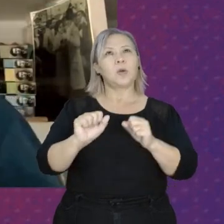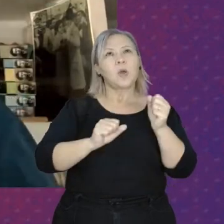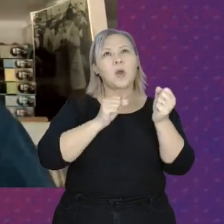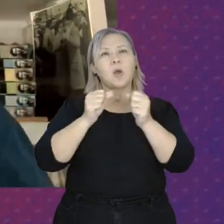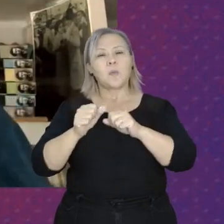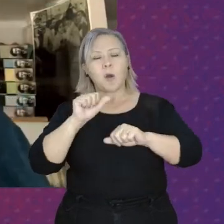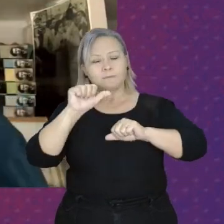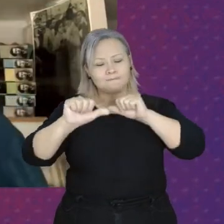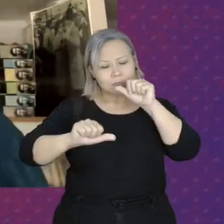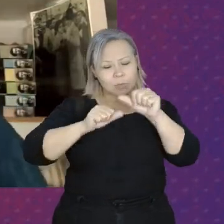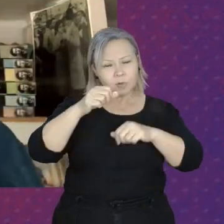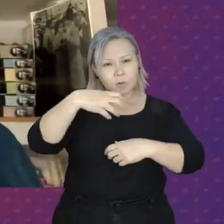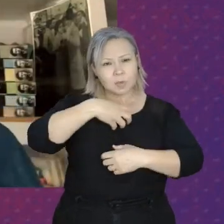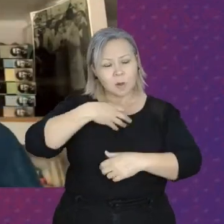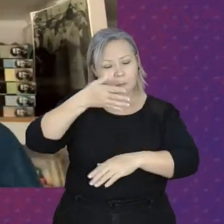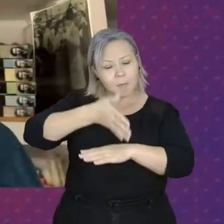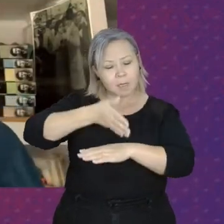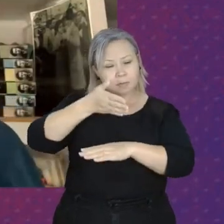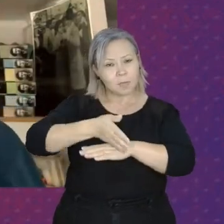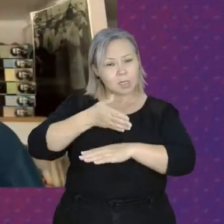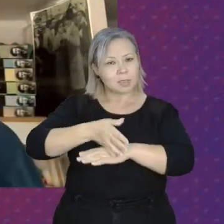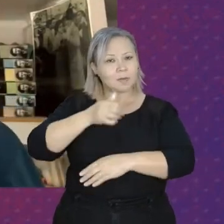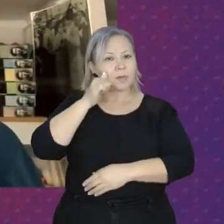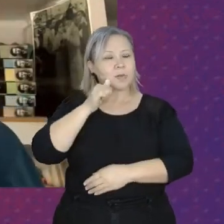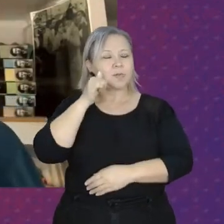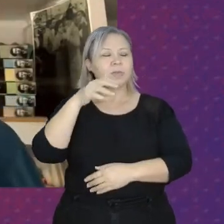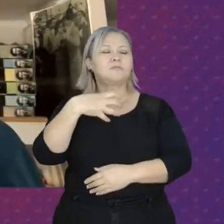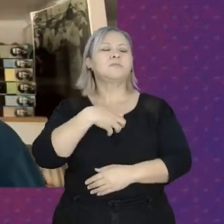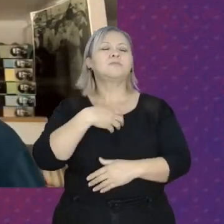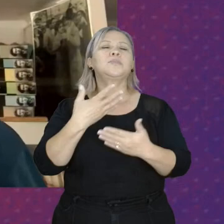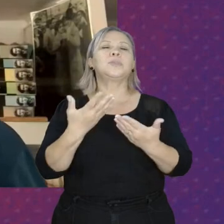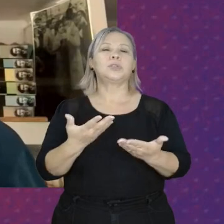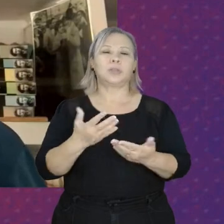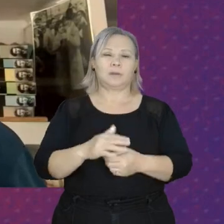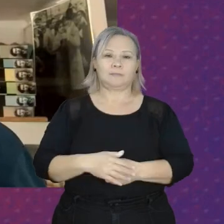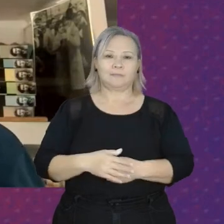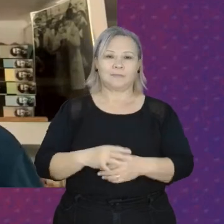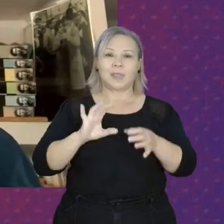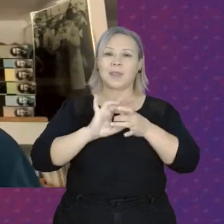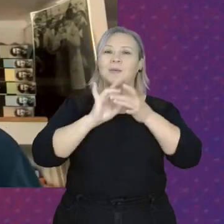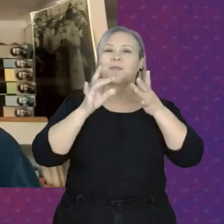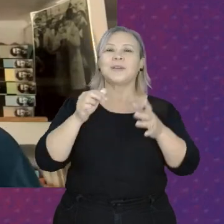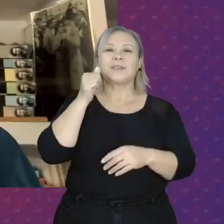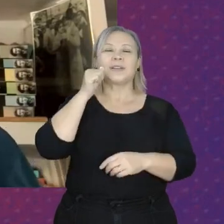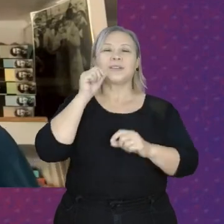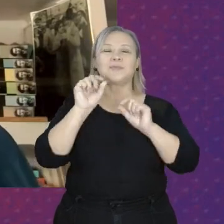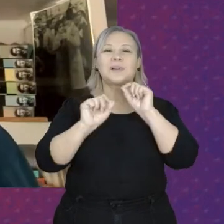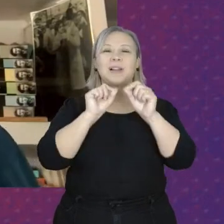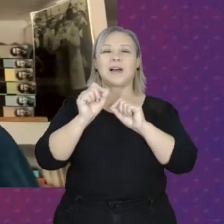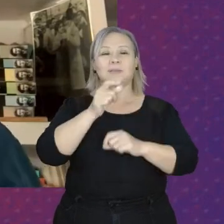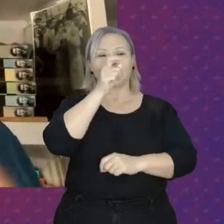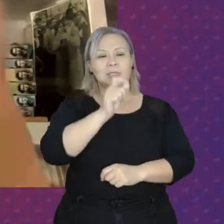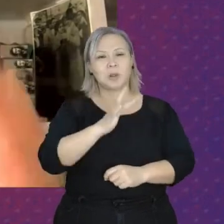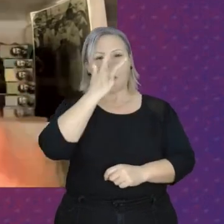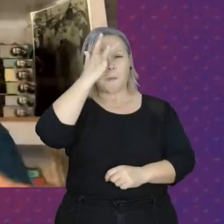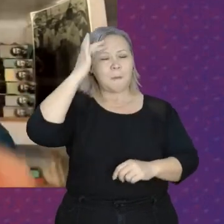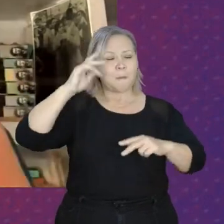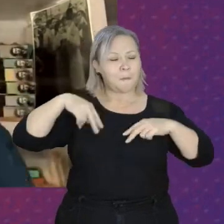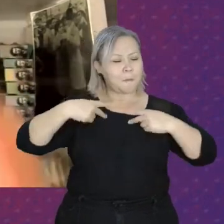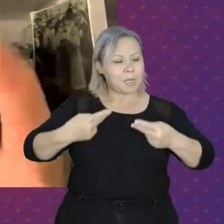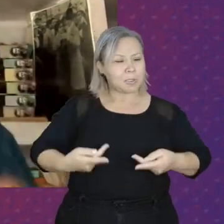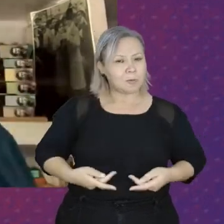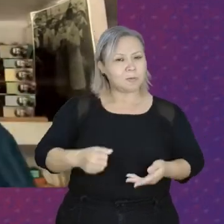transformar a condição de participação das mulheres. De que maneira? Permitindo que as mulheres sejam sujeitos, que elas venham para a